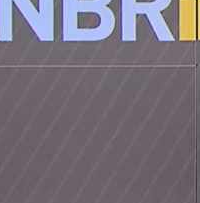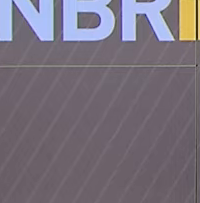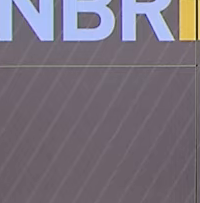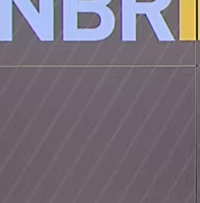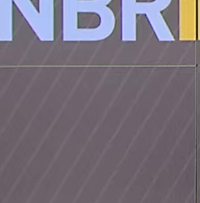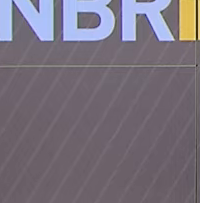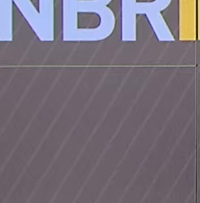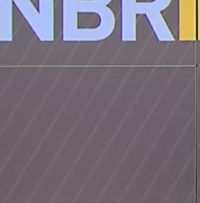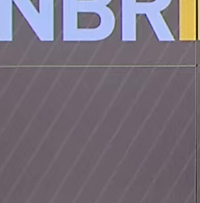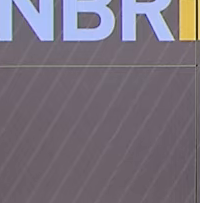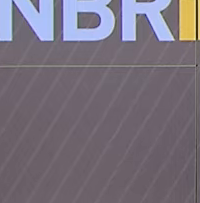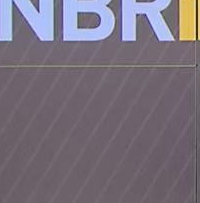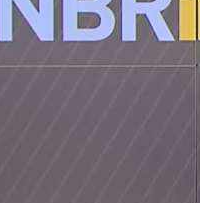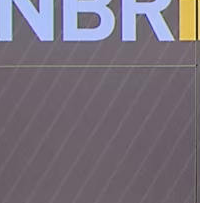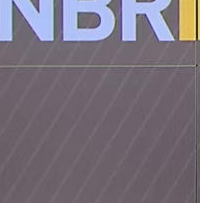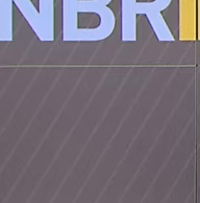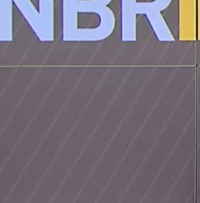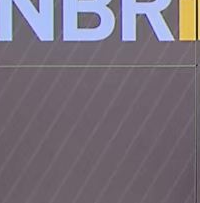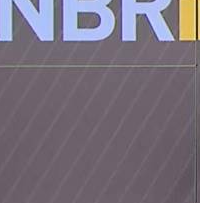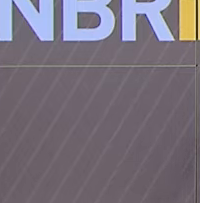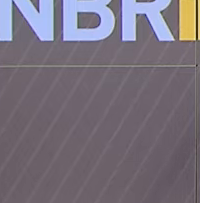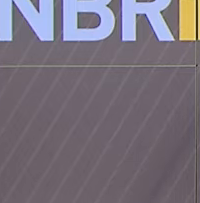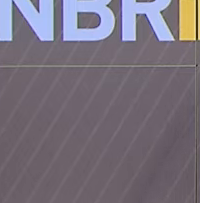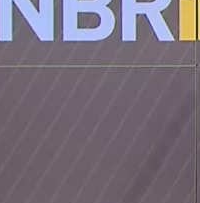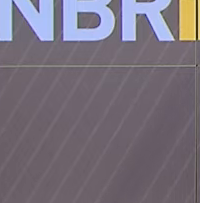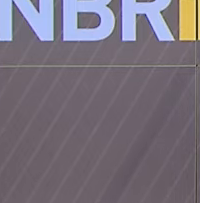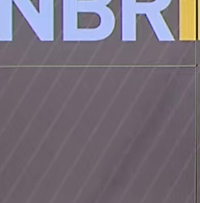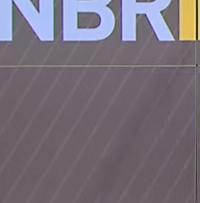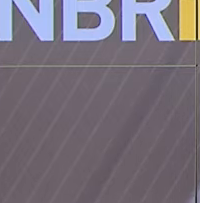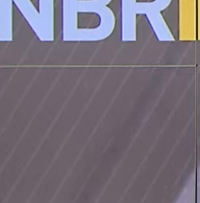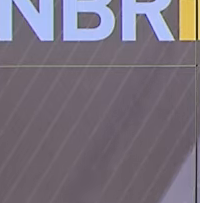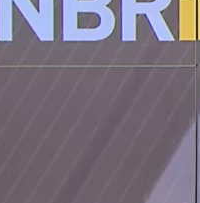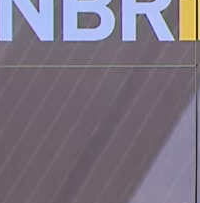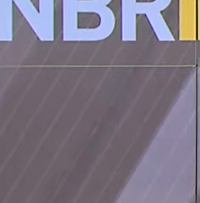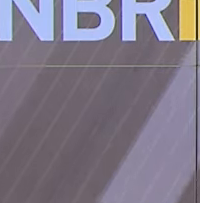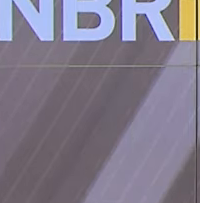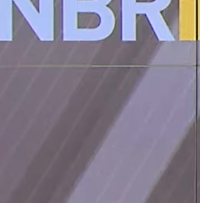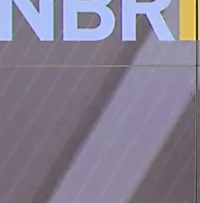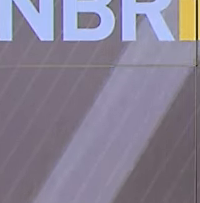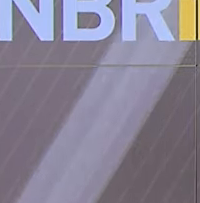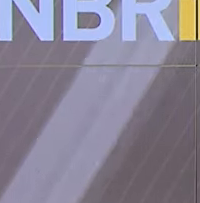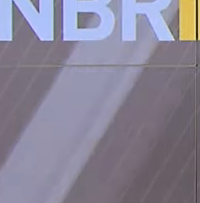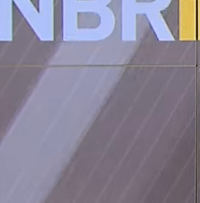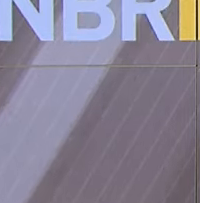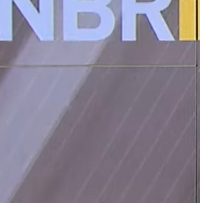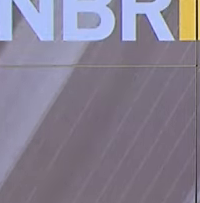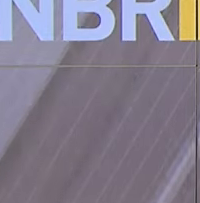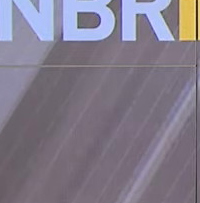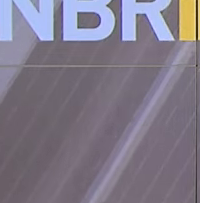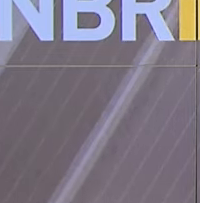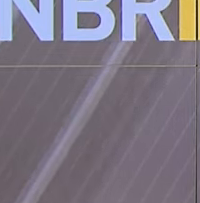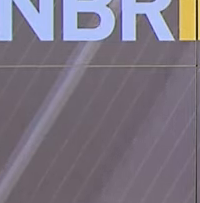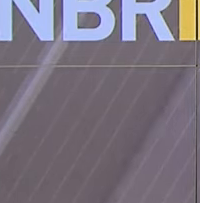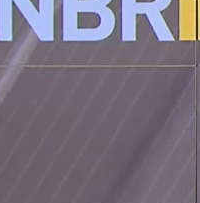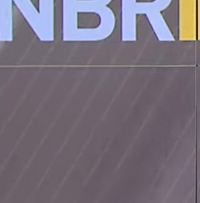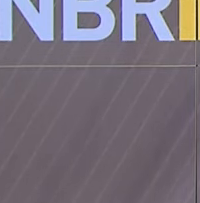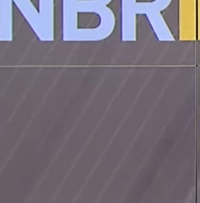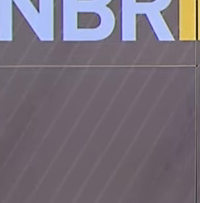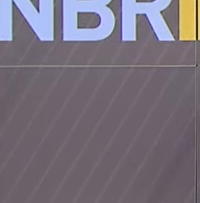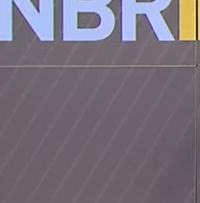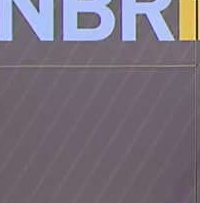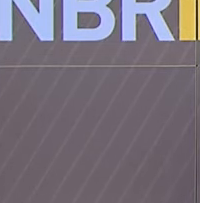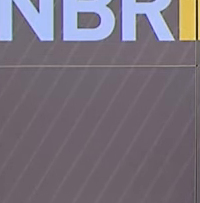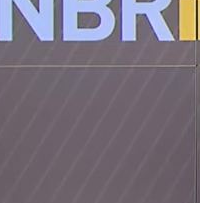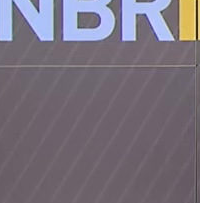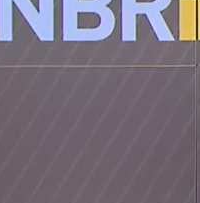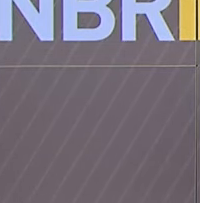um carinho especial pelo Brasil. Essa foi, então, a visita do rei e da rainha da Suécia